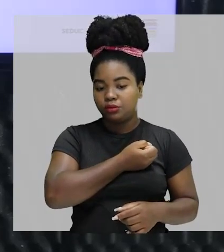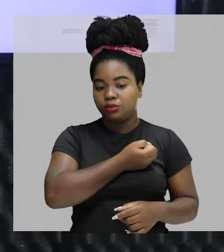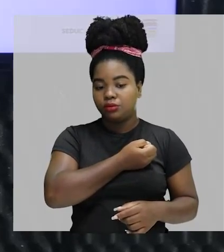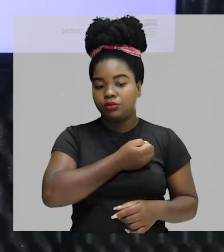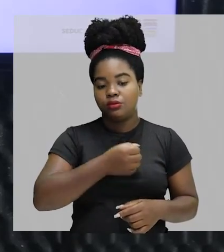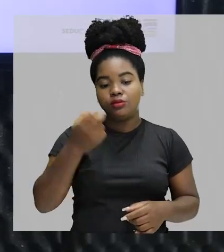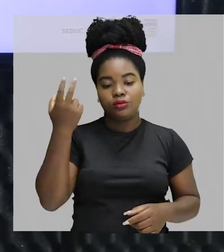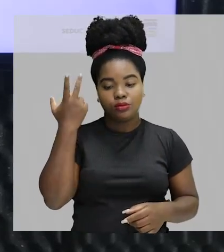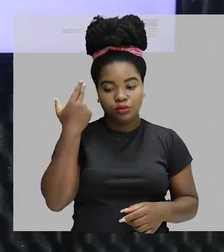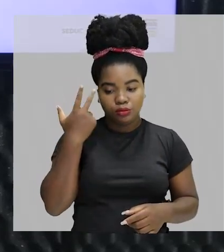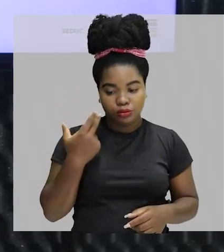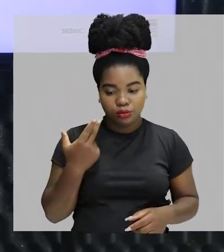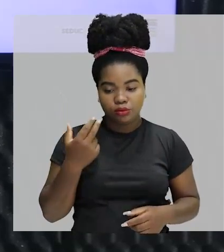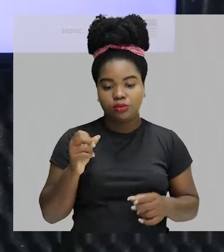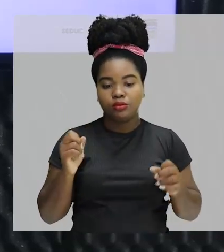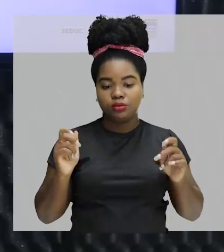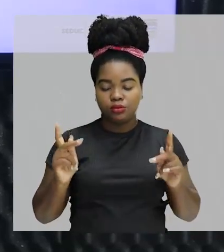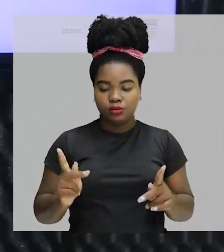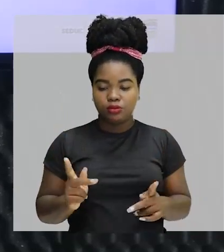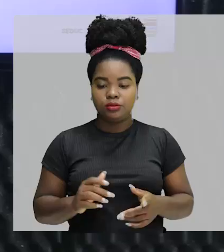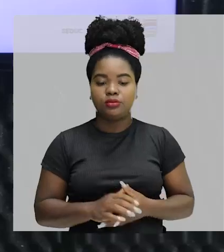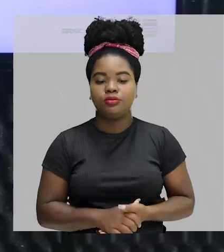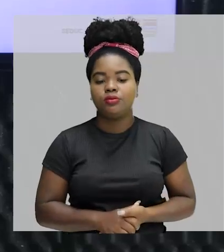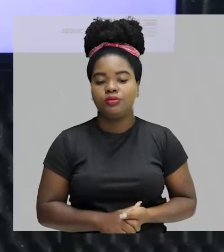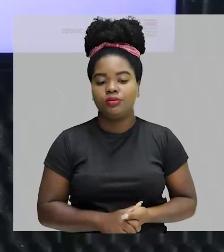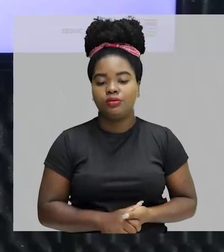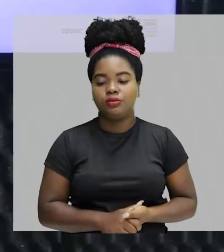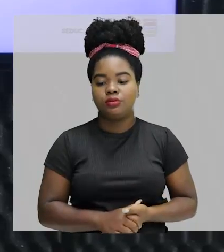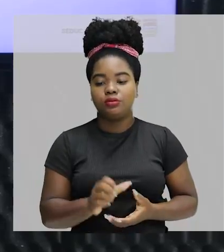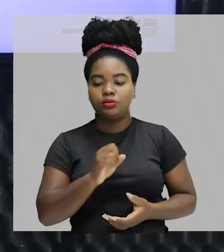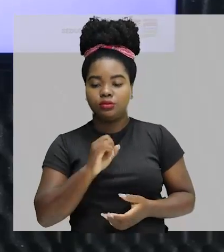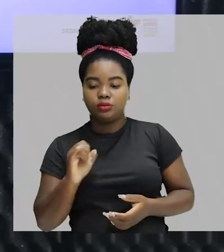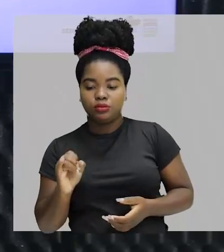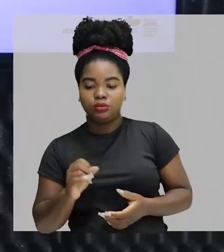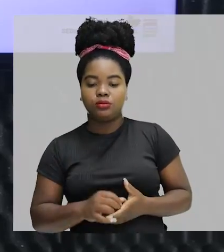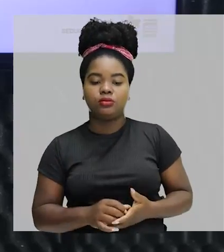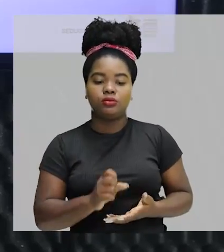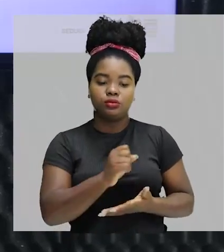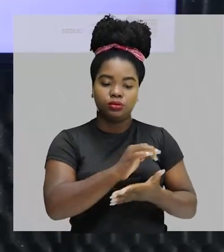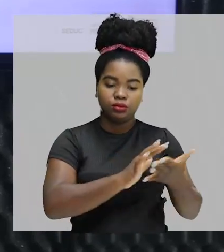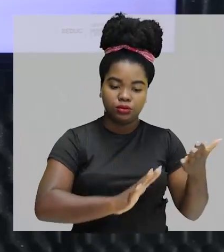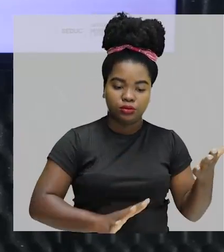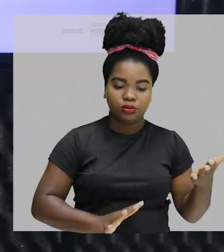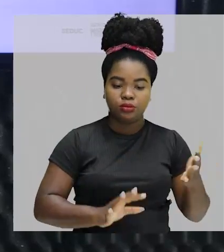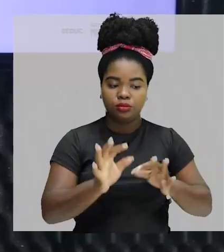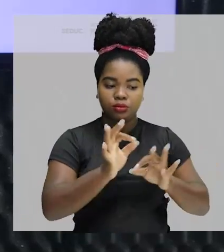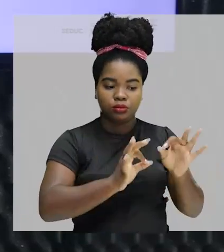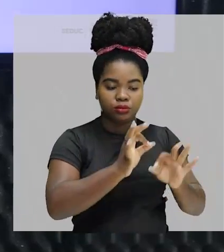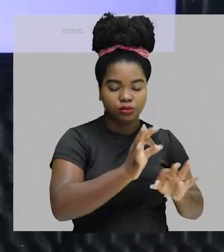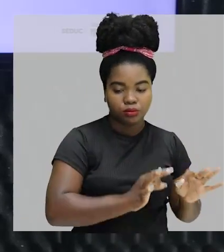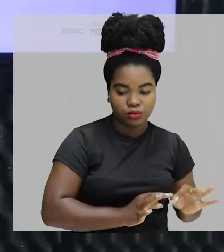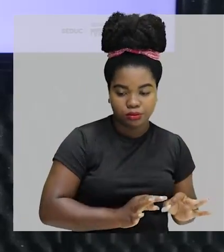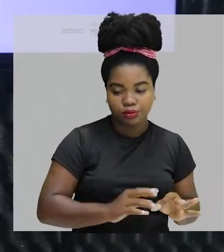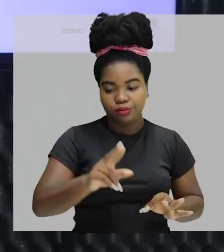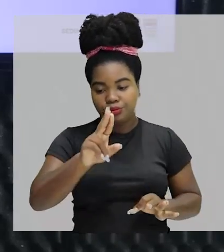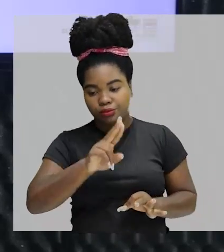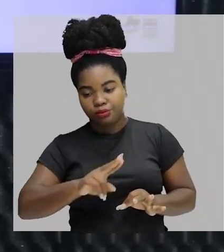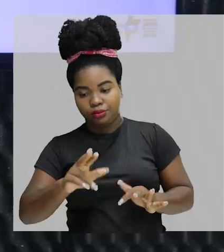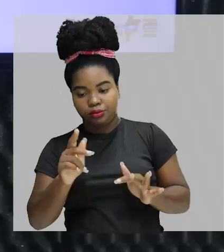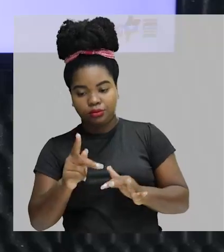valor é um número natural, tá? Então, se porventura lá nos teus cálculos, usando